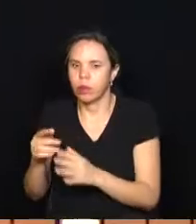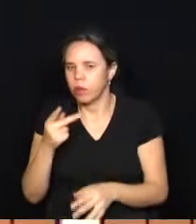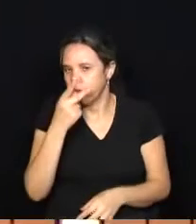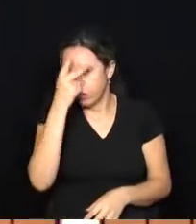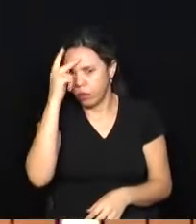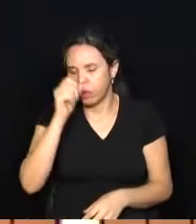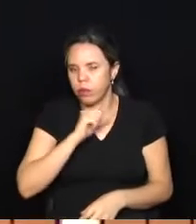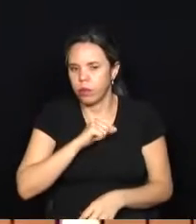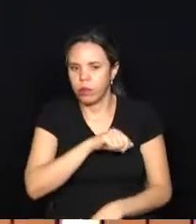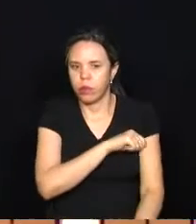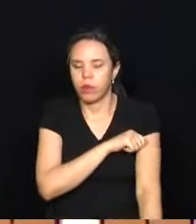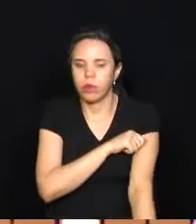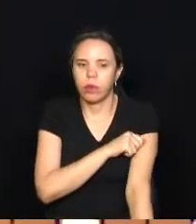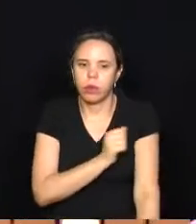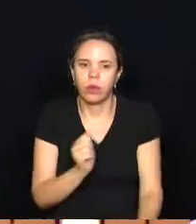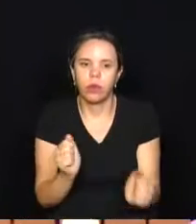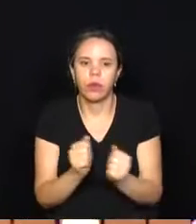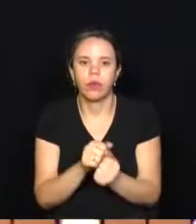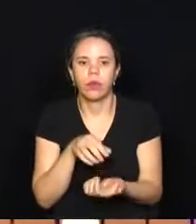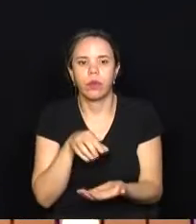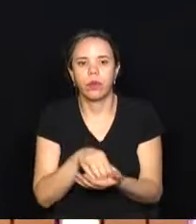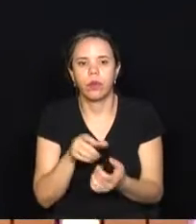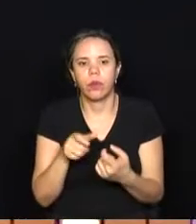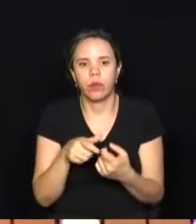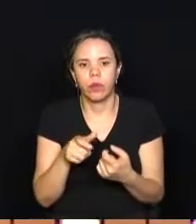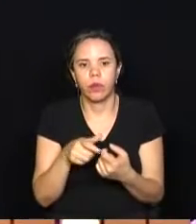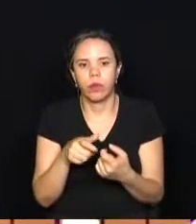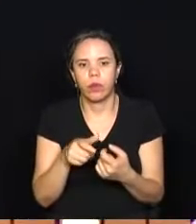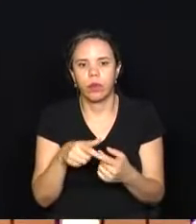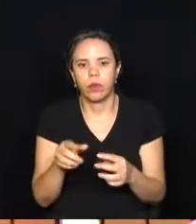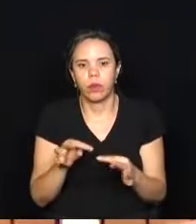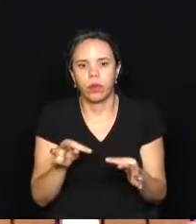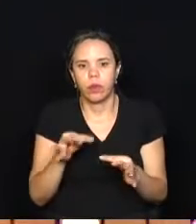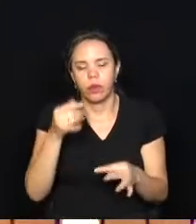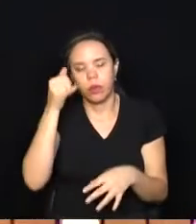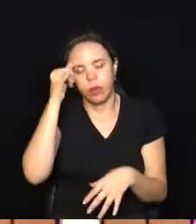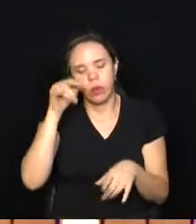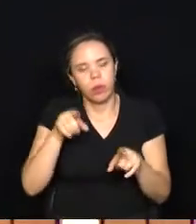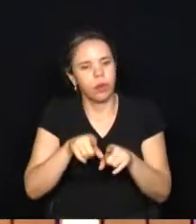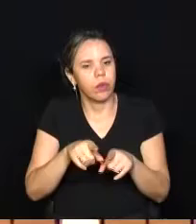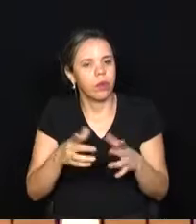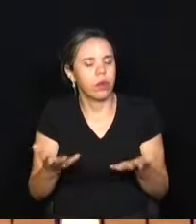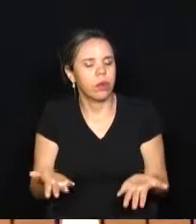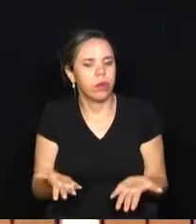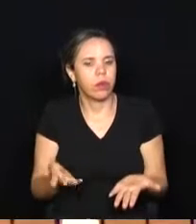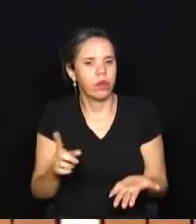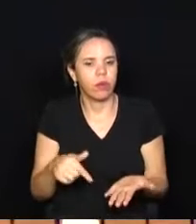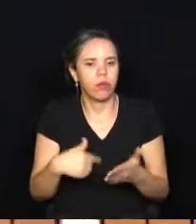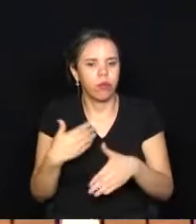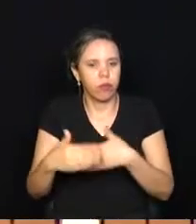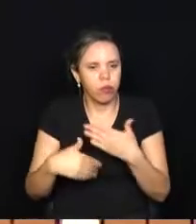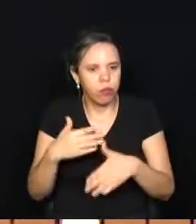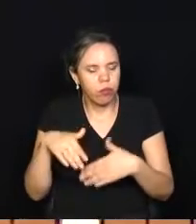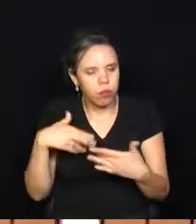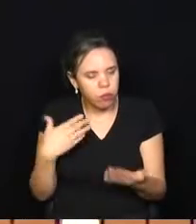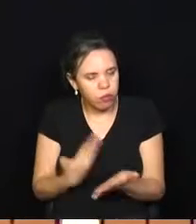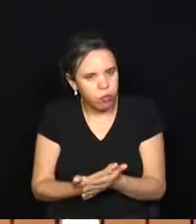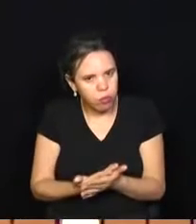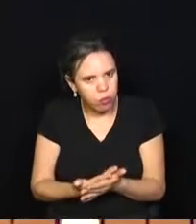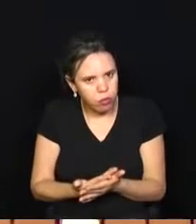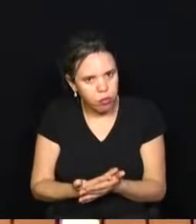com os alunos, dentro do Departamento da Medicina Preventiva. E isso foi correndo até